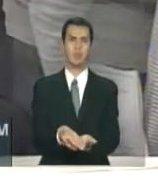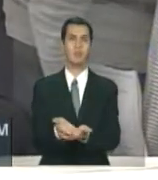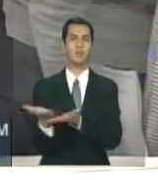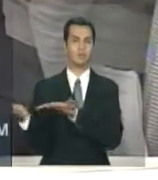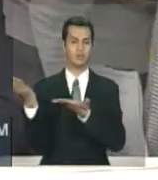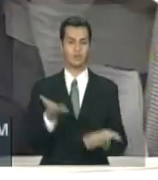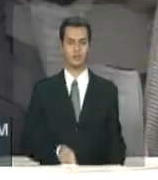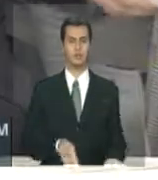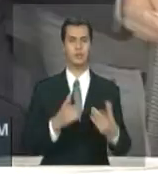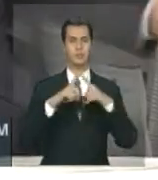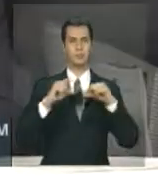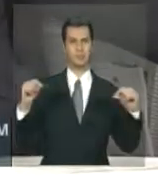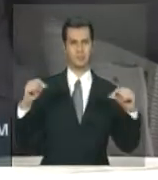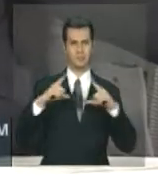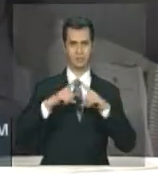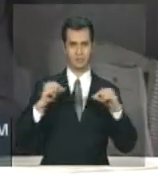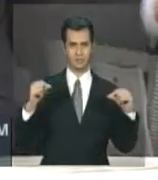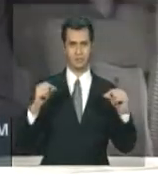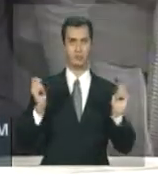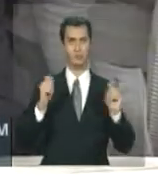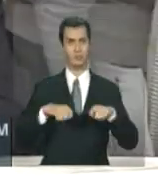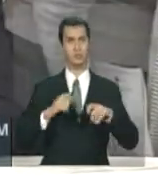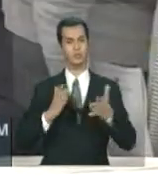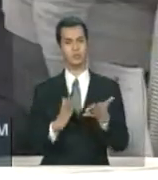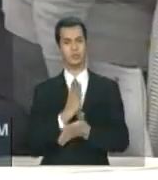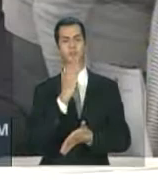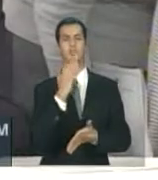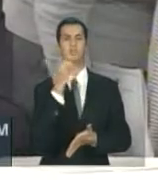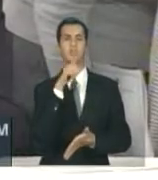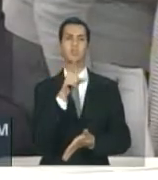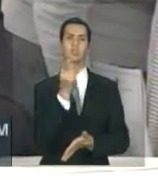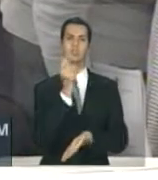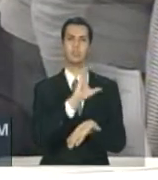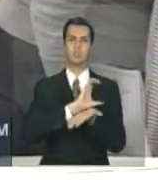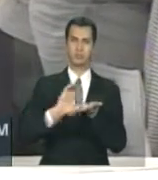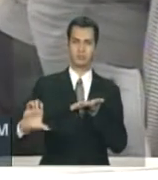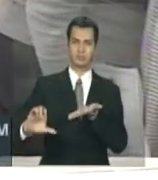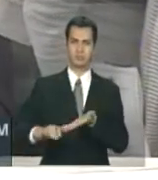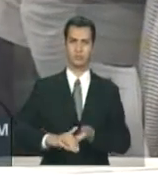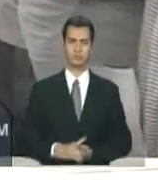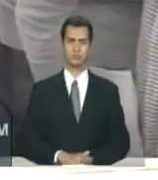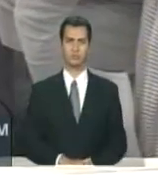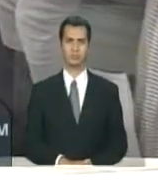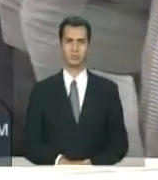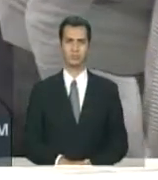Brasília, em condições de serem aprovados e os recursos liberados.